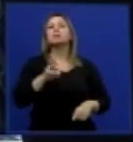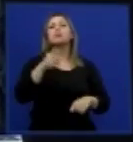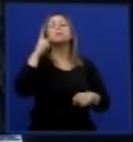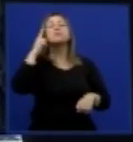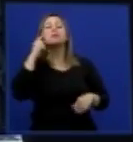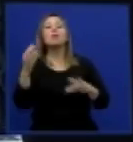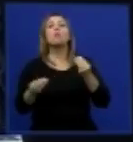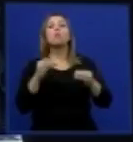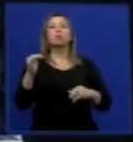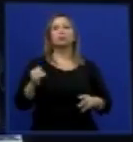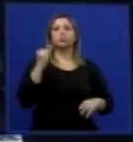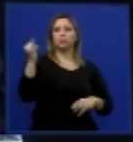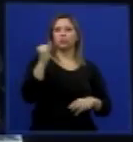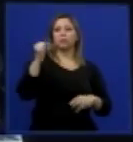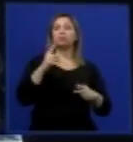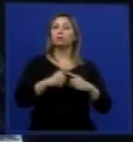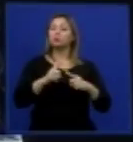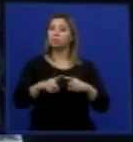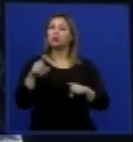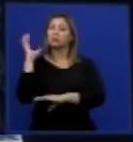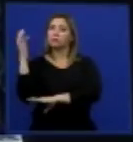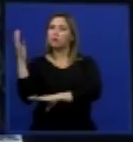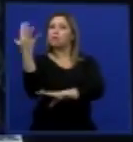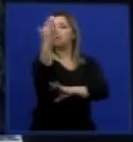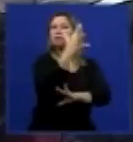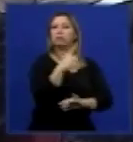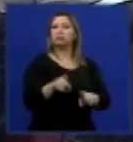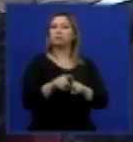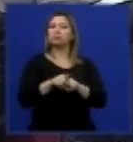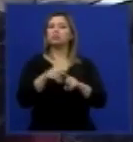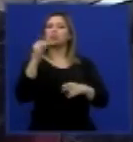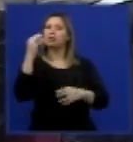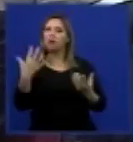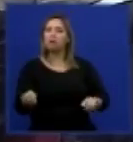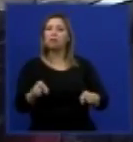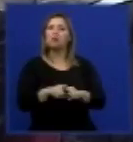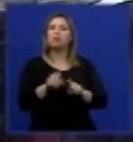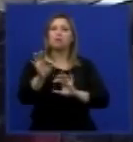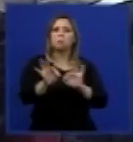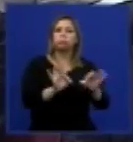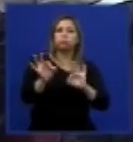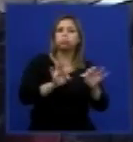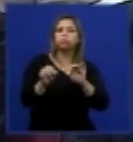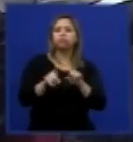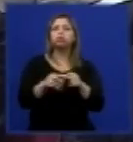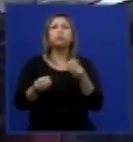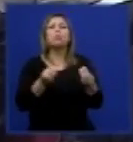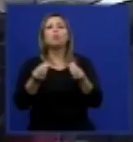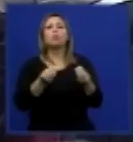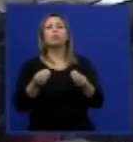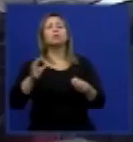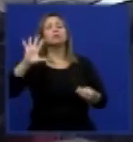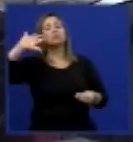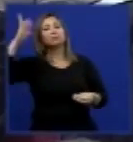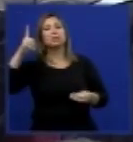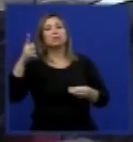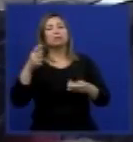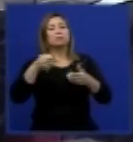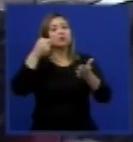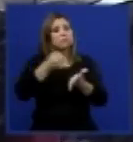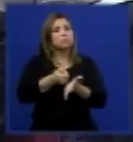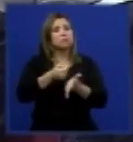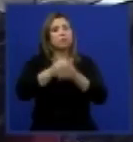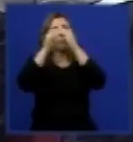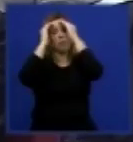fundamental pois o meio ambiente somente é beneficiado com as importações realizadas quando em estrito comprimento da